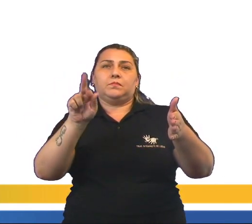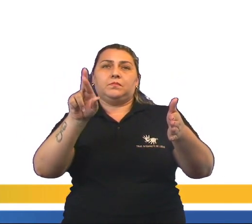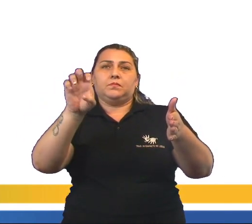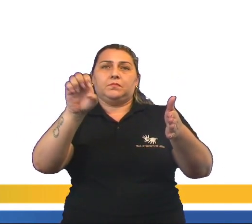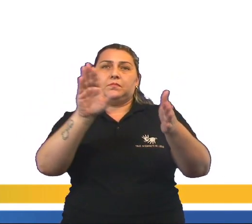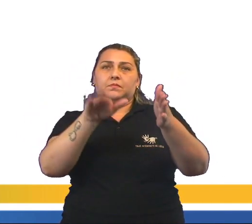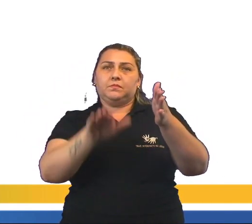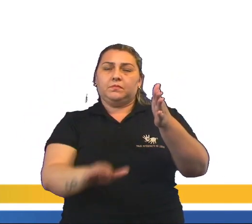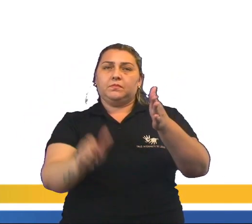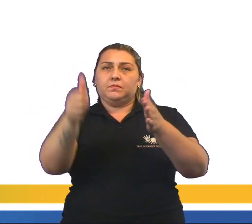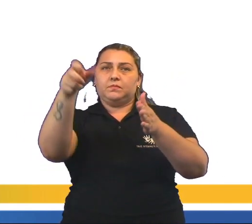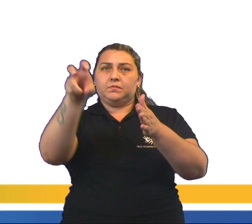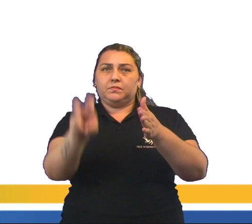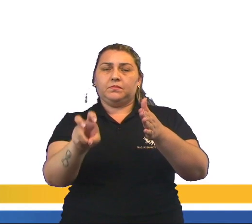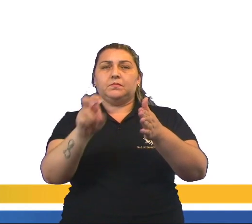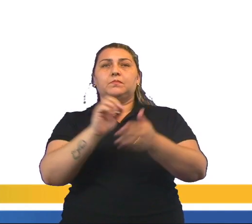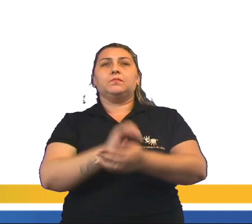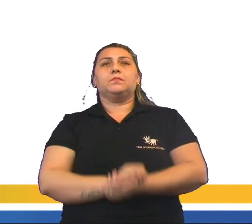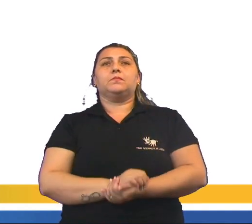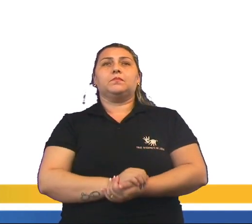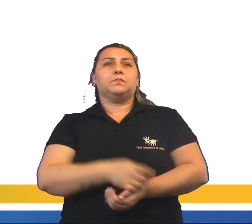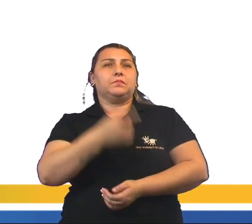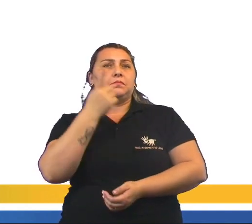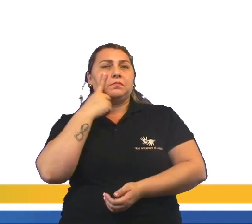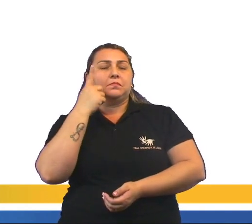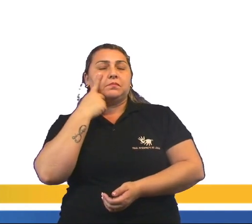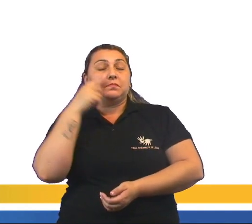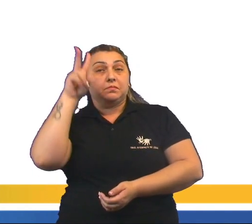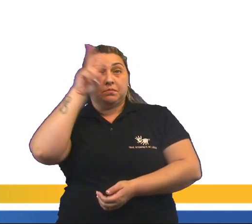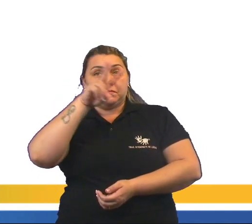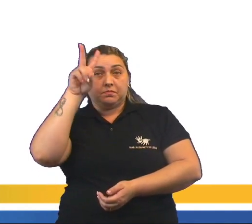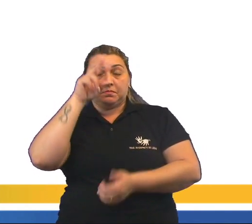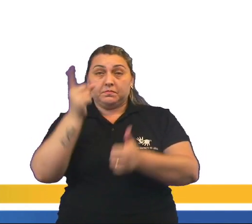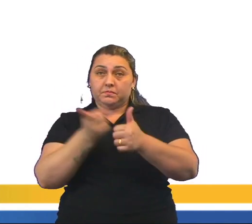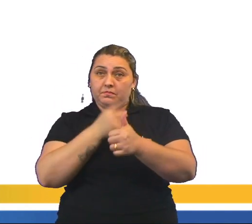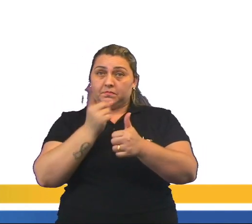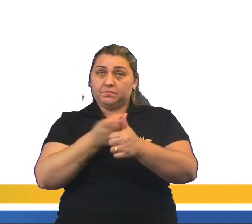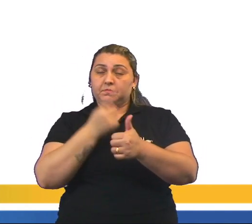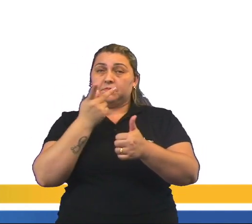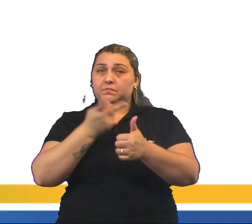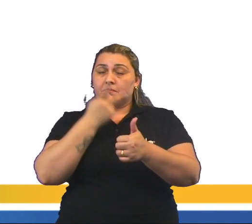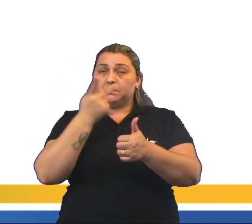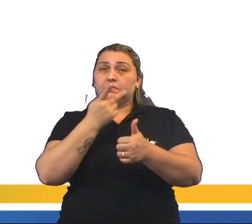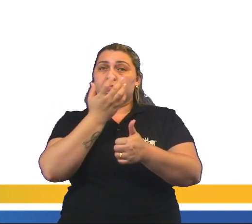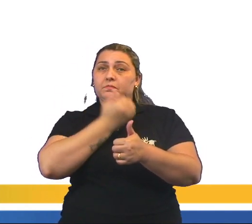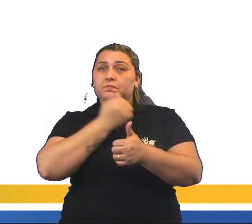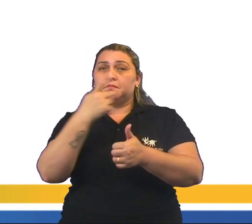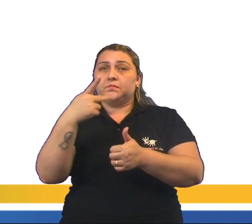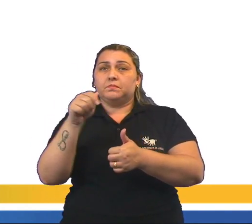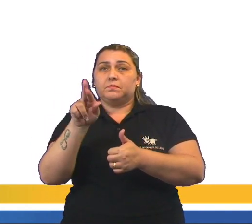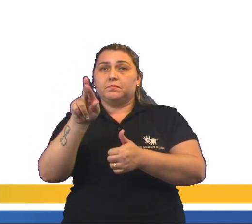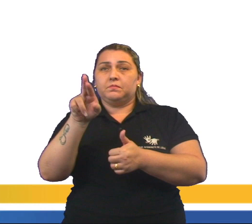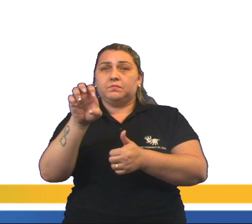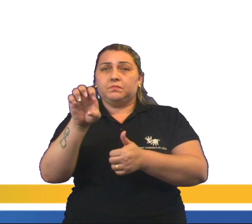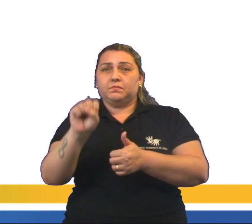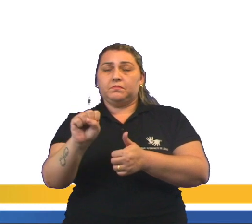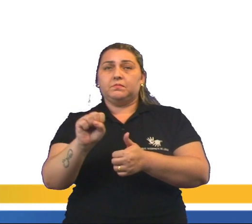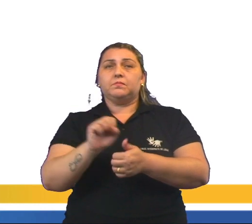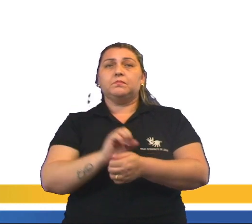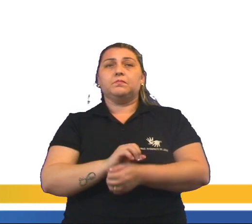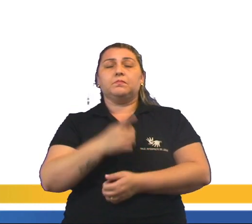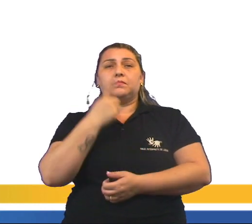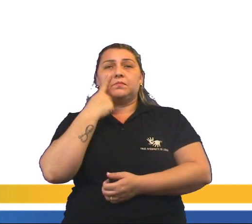menores que 15 então aí a gente vai ver Lembrando que naquele primeiro momento nós falamos dos números pares